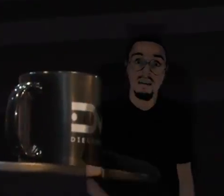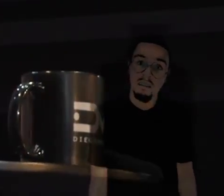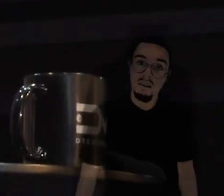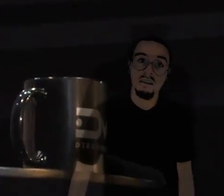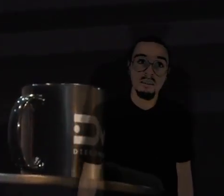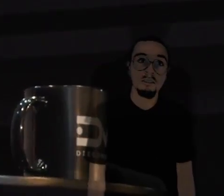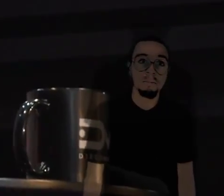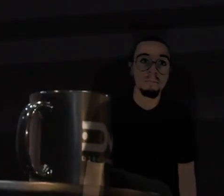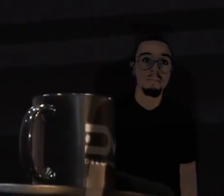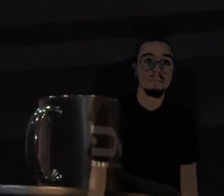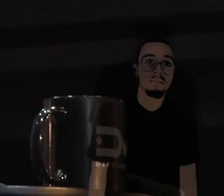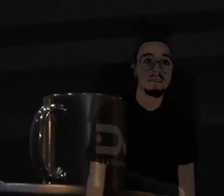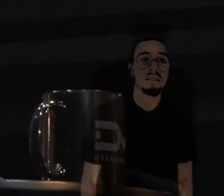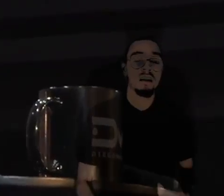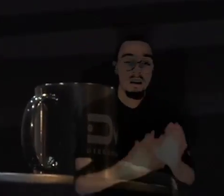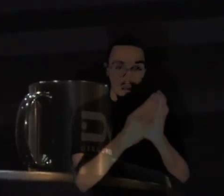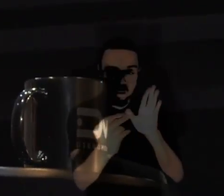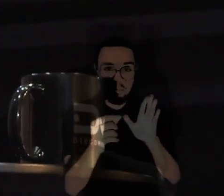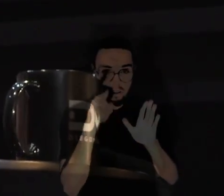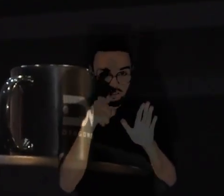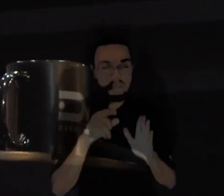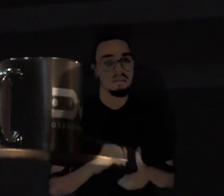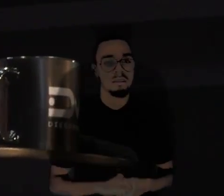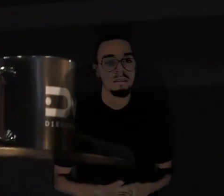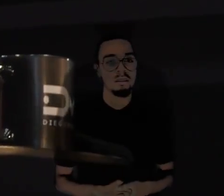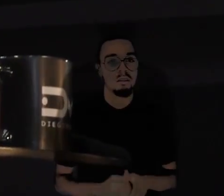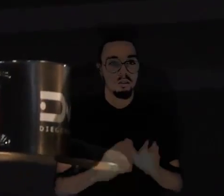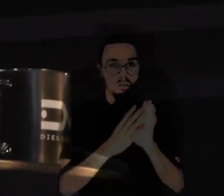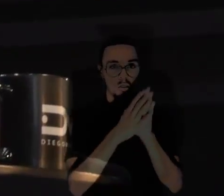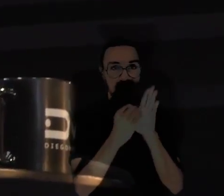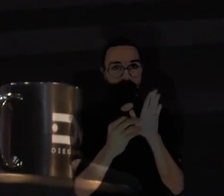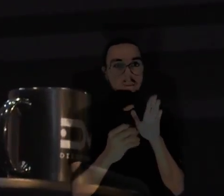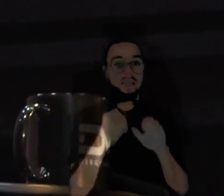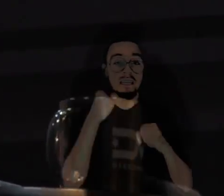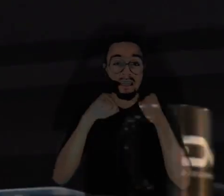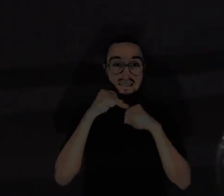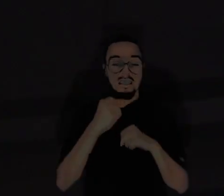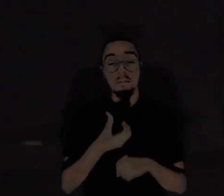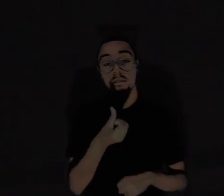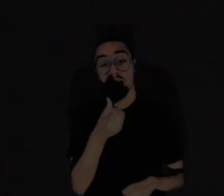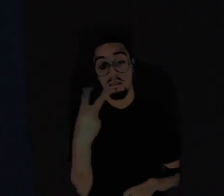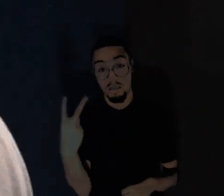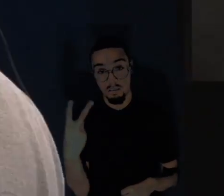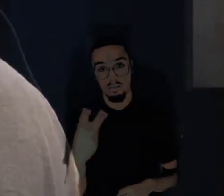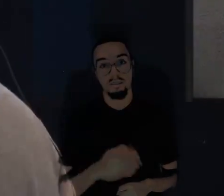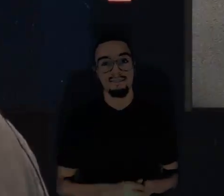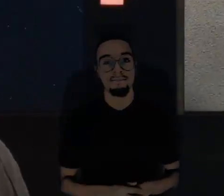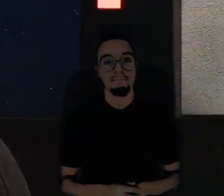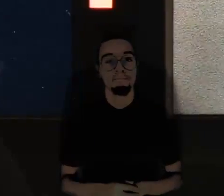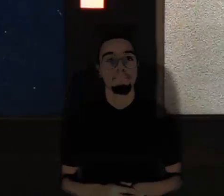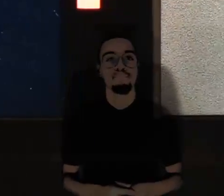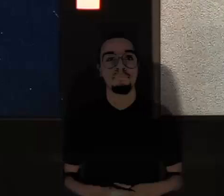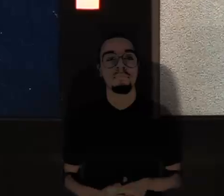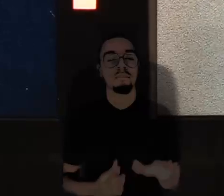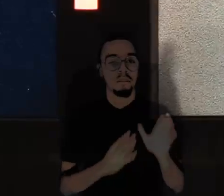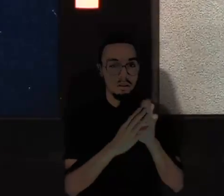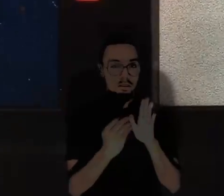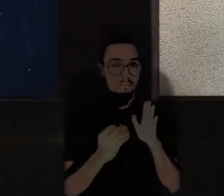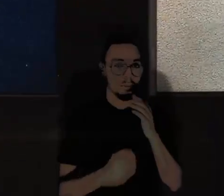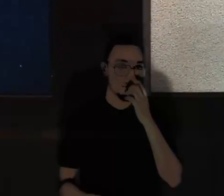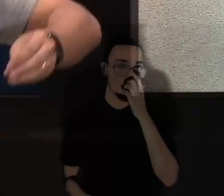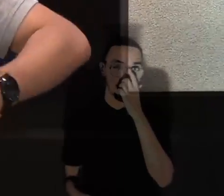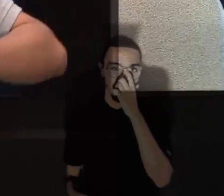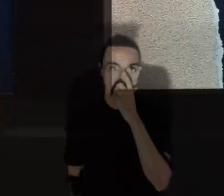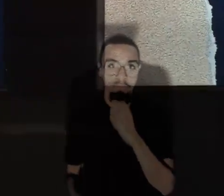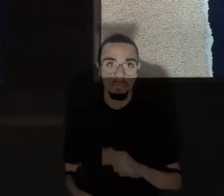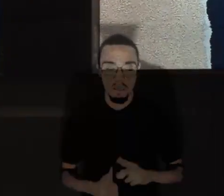Diga bem alto comigo o Salmo 62, repita comigo, diga bem alto, nós vamos colocar aqui para mim o Salmo 62, 1 e 2, vamos ler juntos, você vai dizer